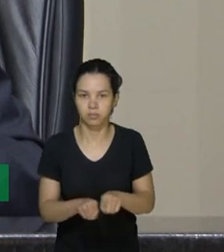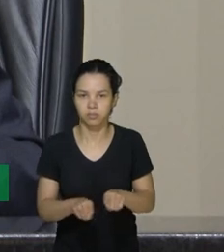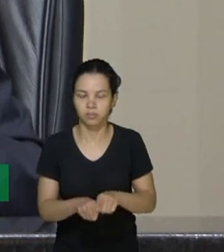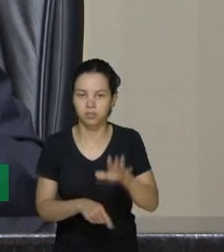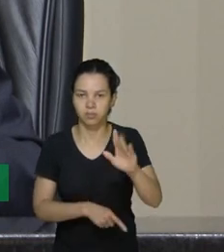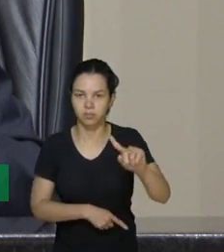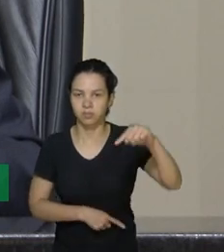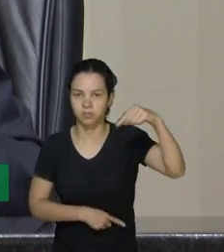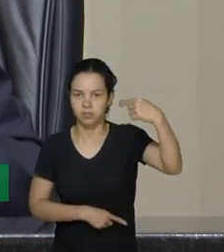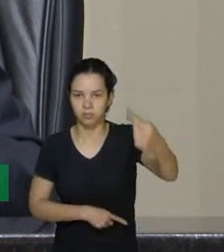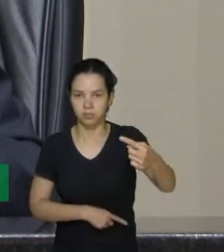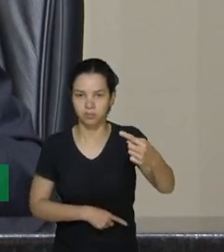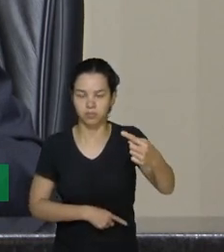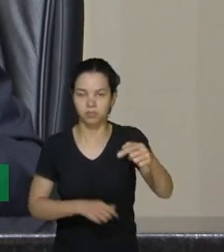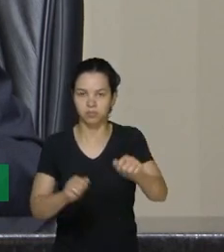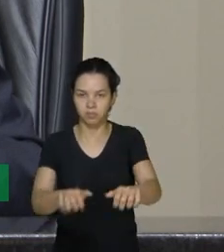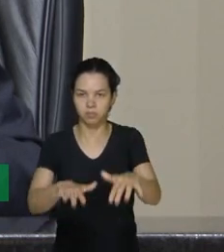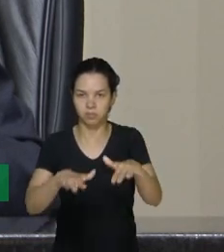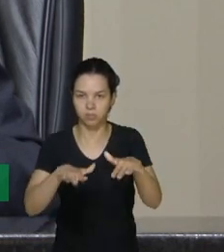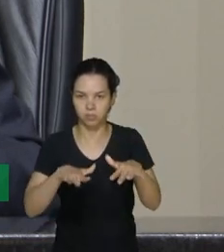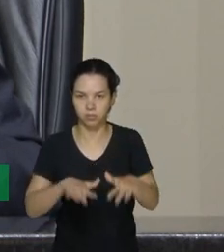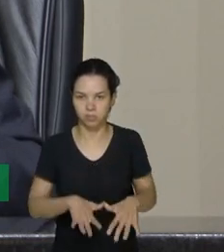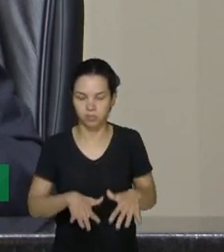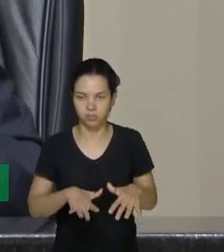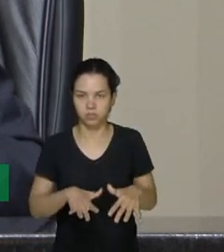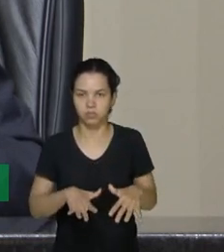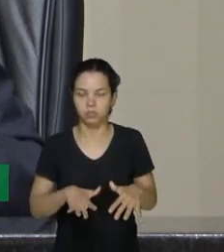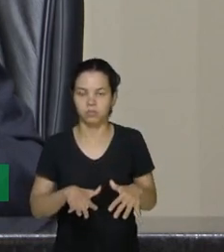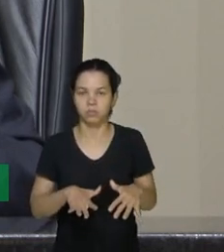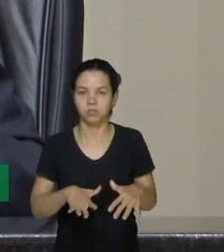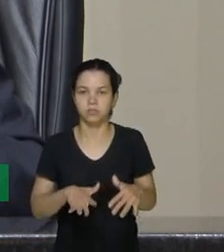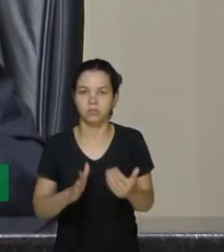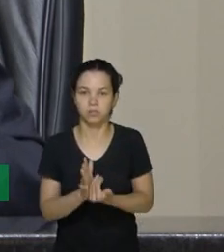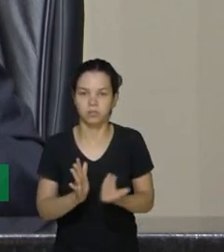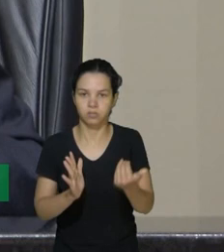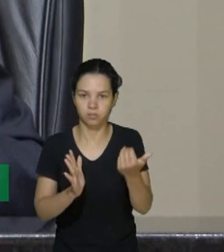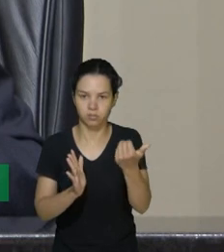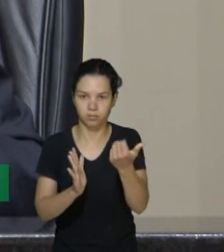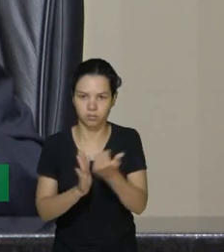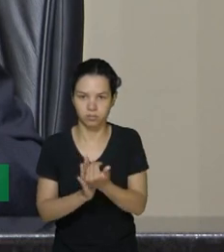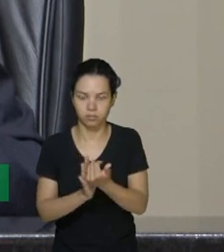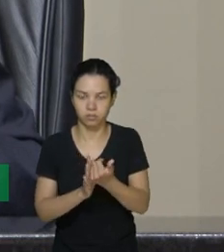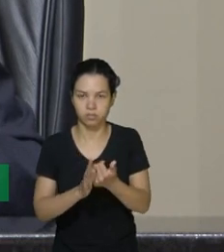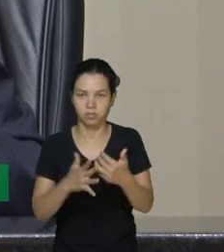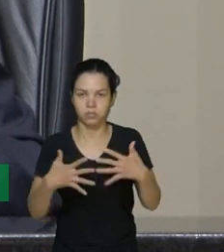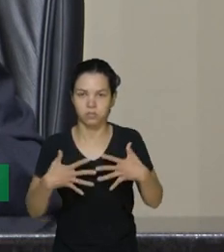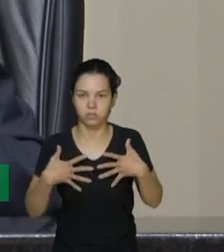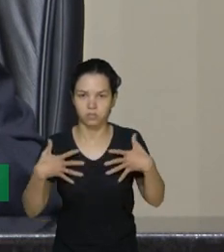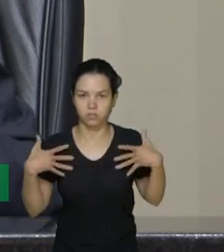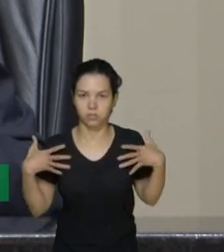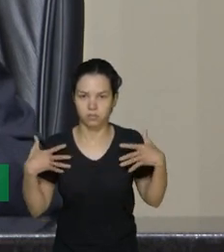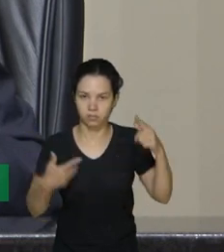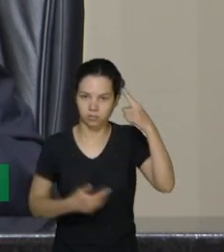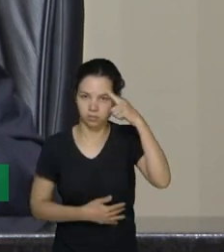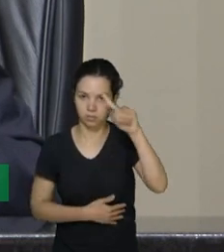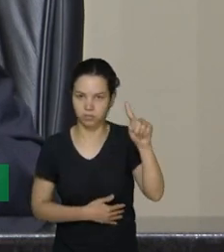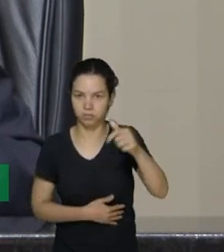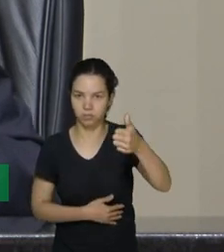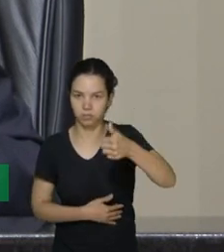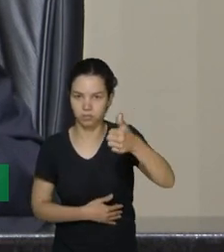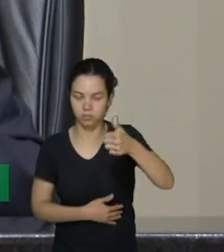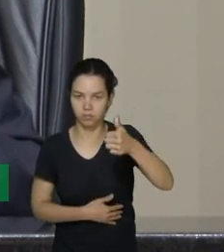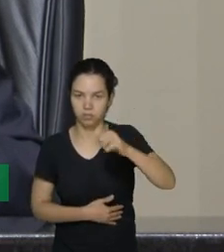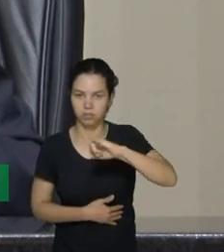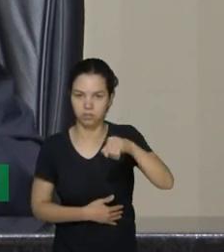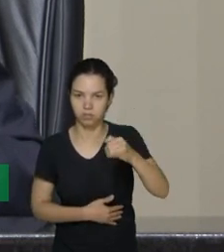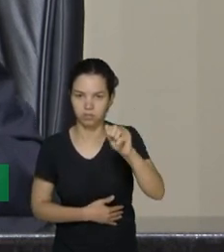sessão, esta presidência, antes de encerrar a sessão, convoca outra solene para o dia 1º de janeiro, às